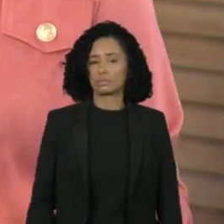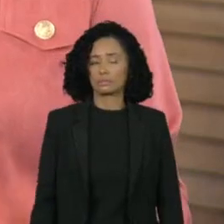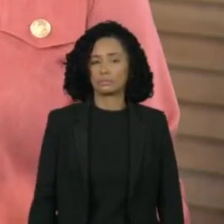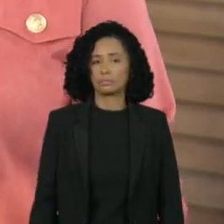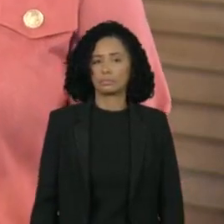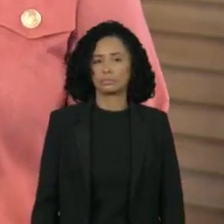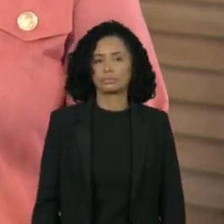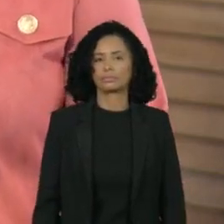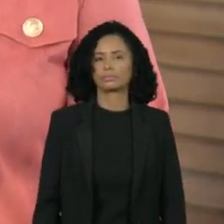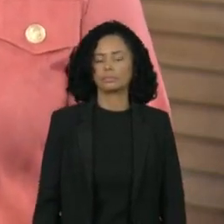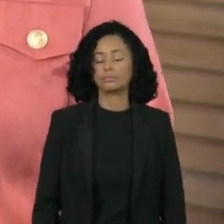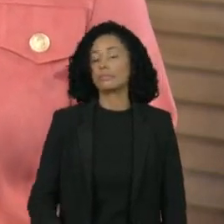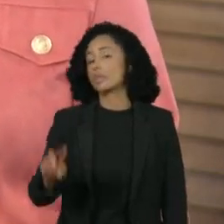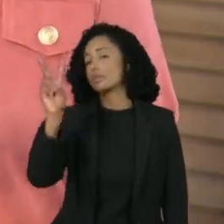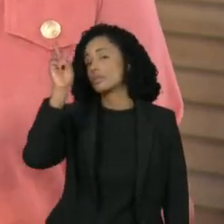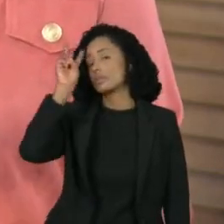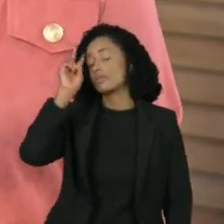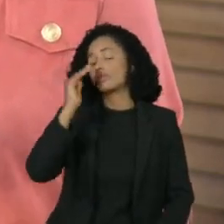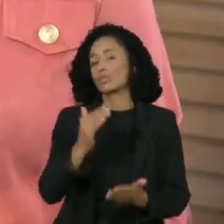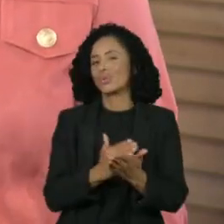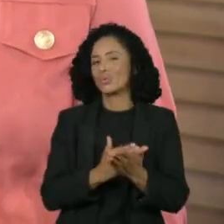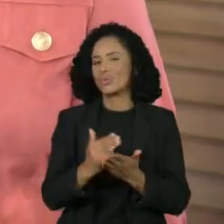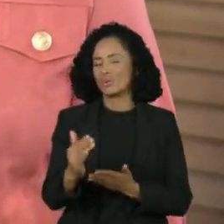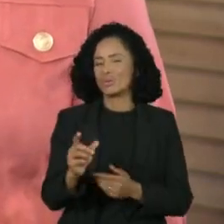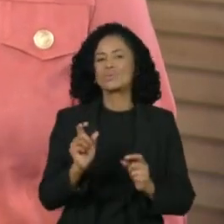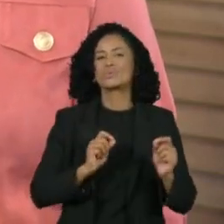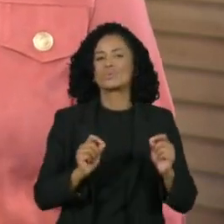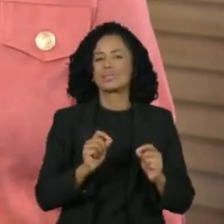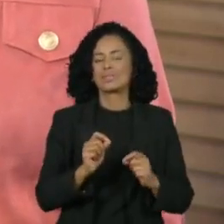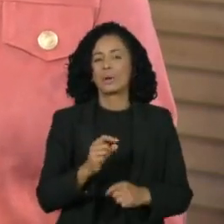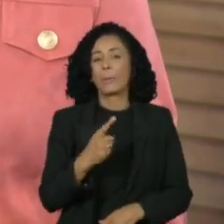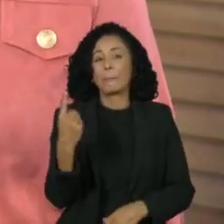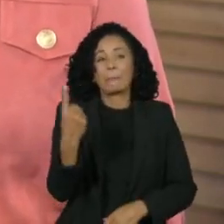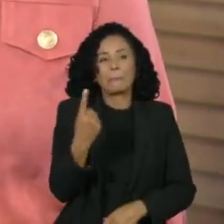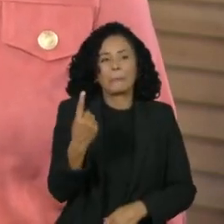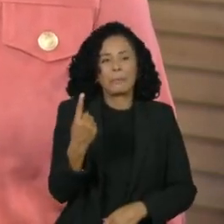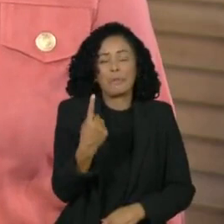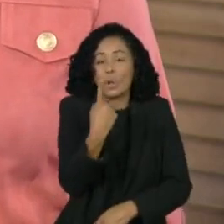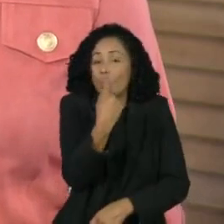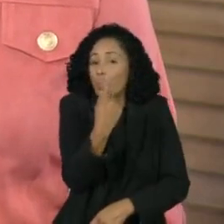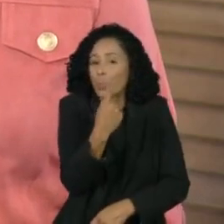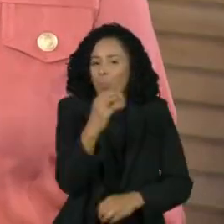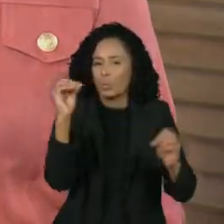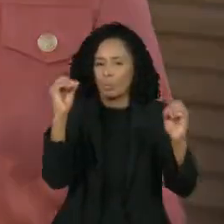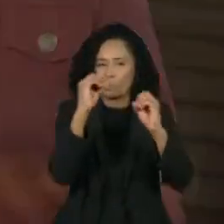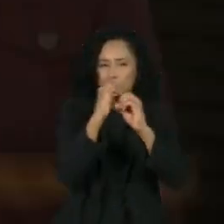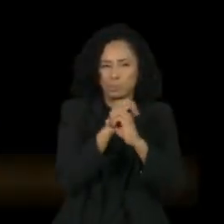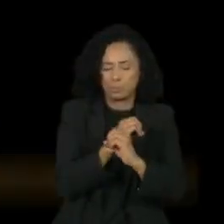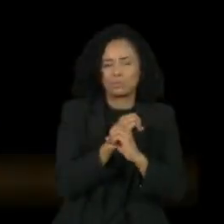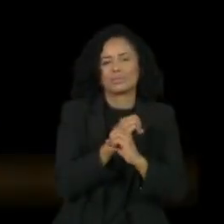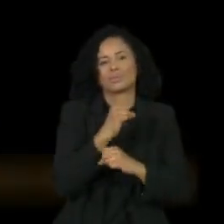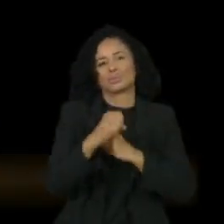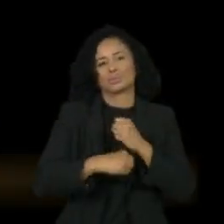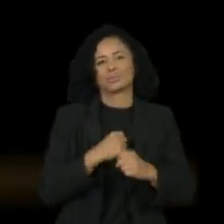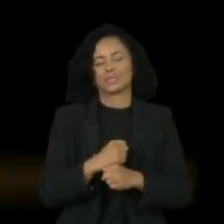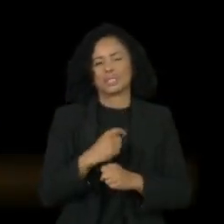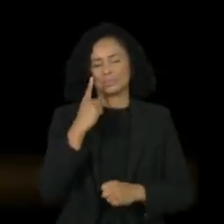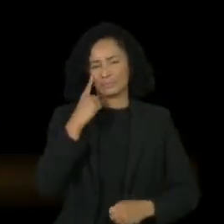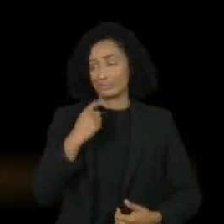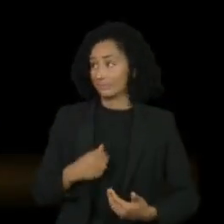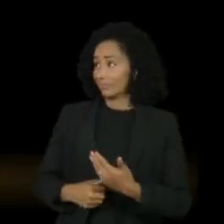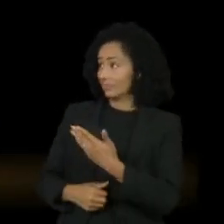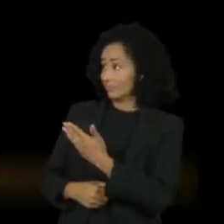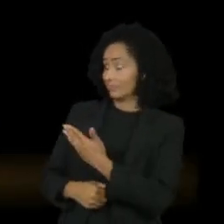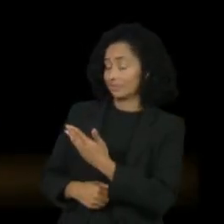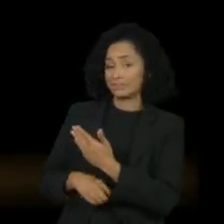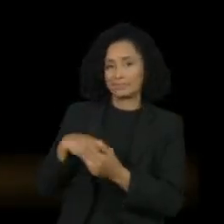e a segunda-feira começou com o primeiro e único eclipse lunar total do ano o fenômeno foi